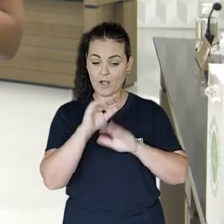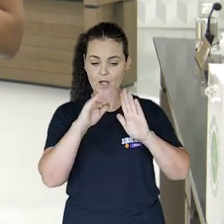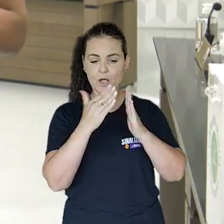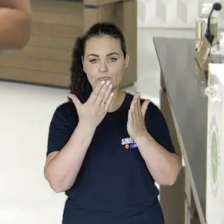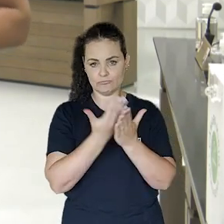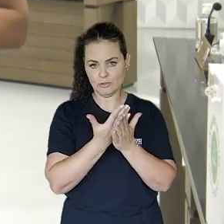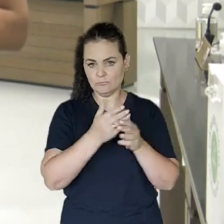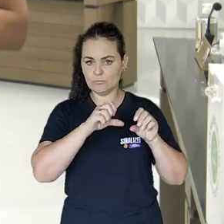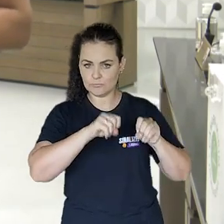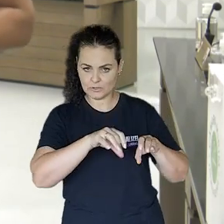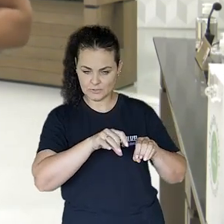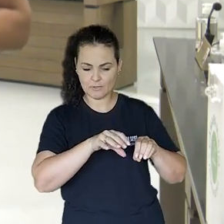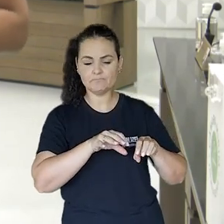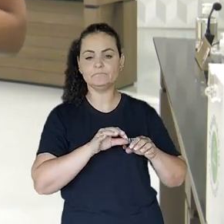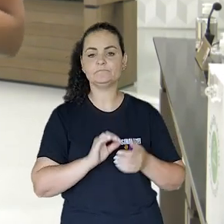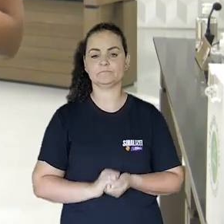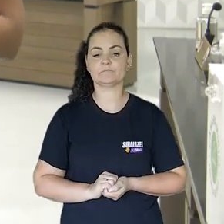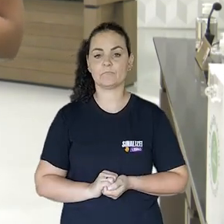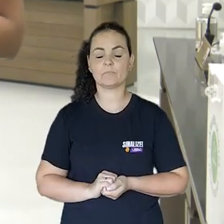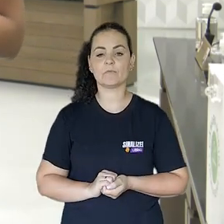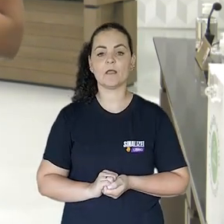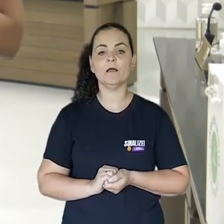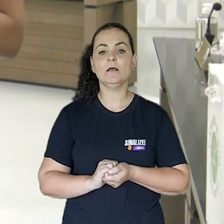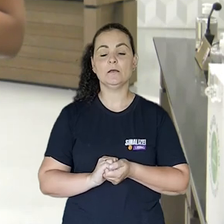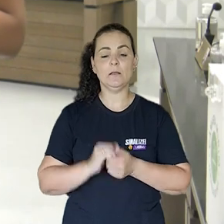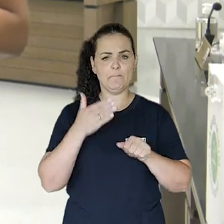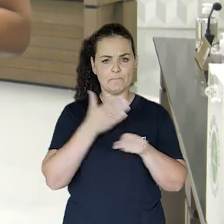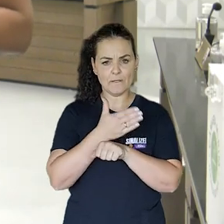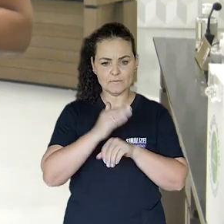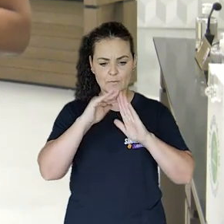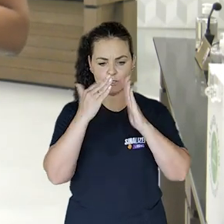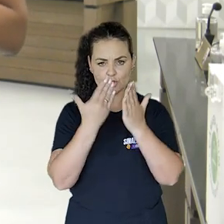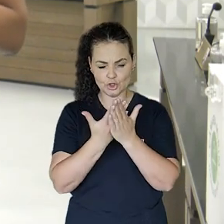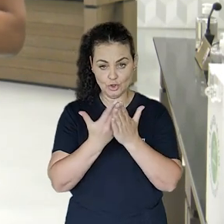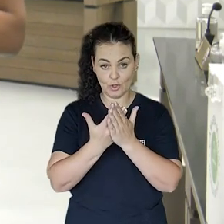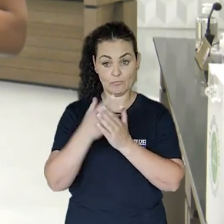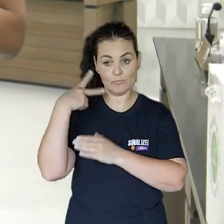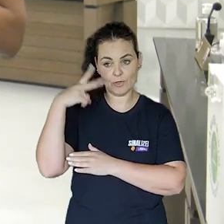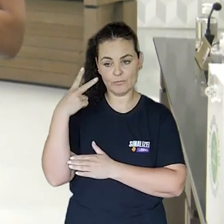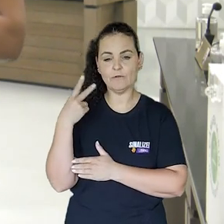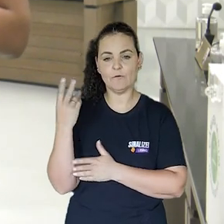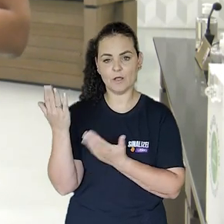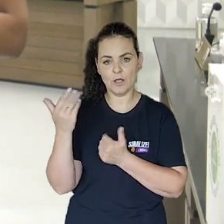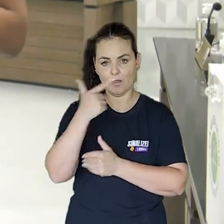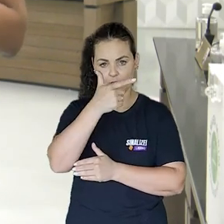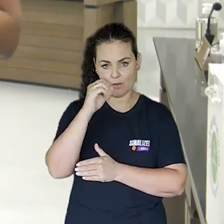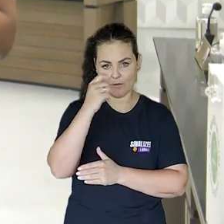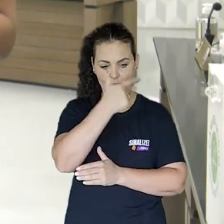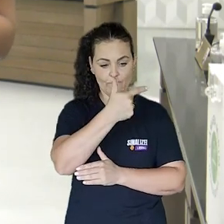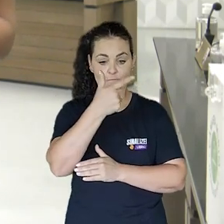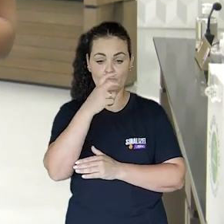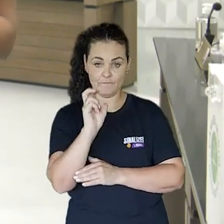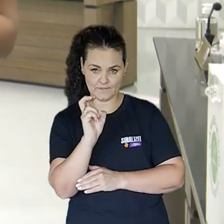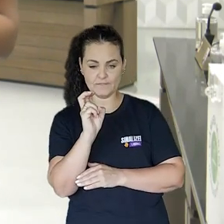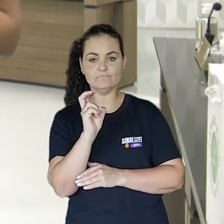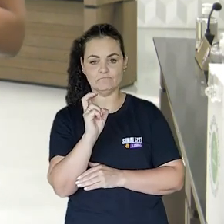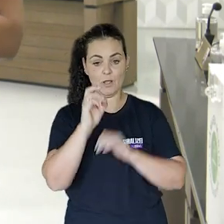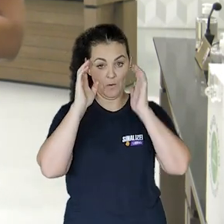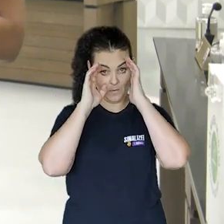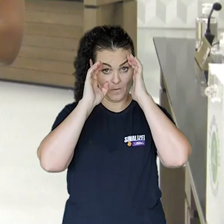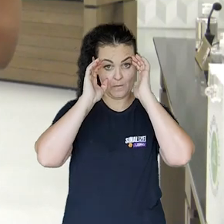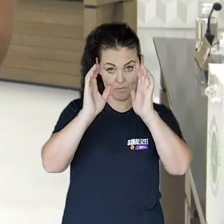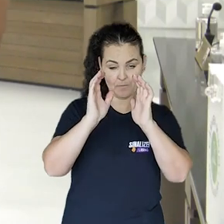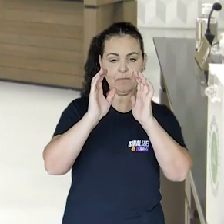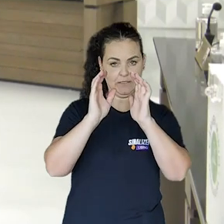das vagas das escolas para participação na Câmara Mirim de 2025 obedecerá à seguinte proporcionalidade,